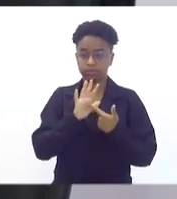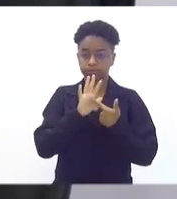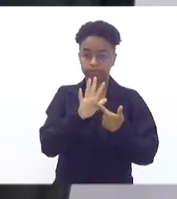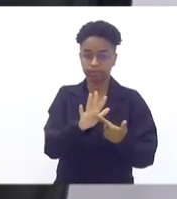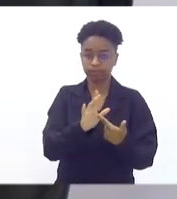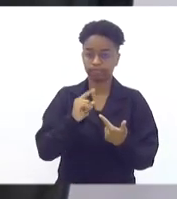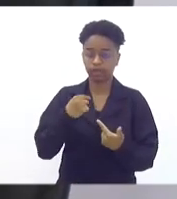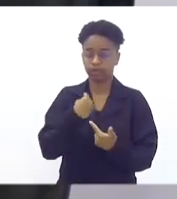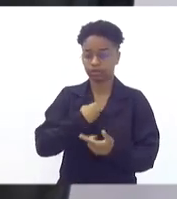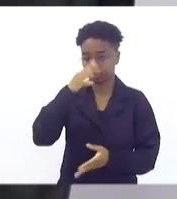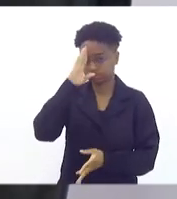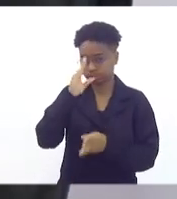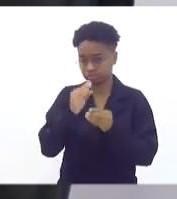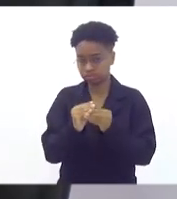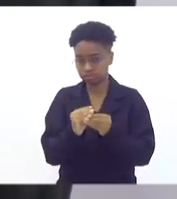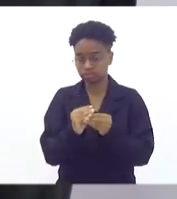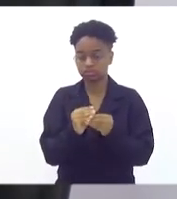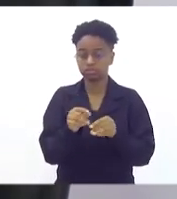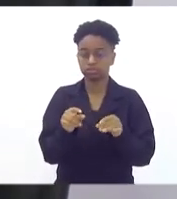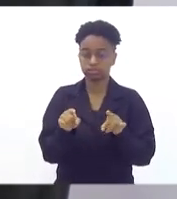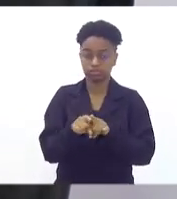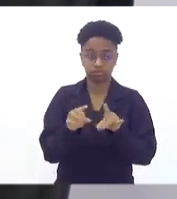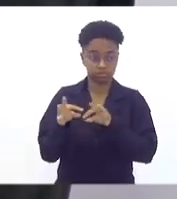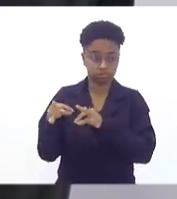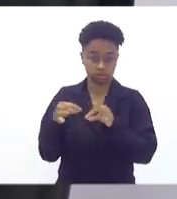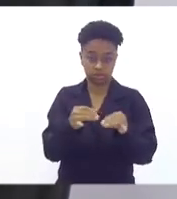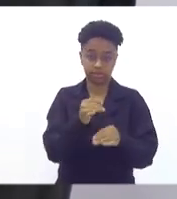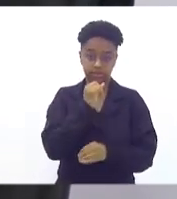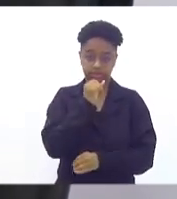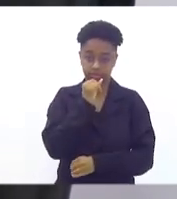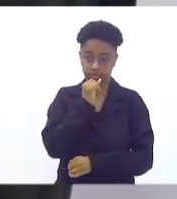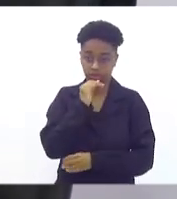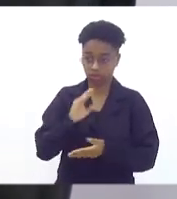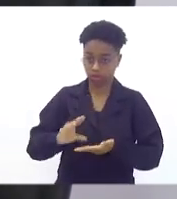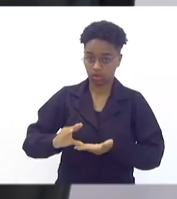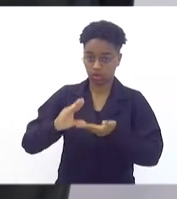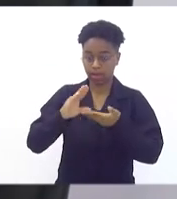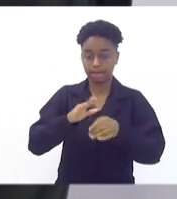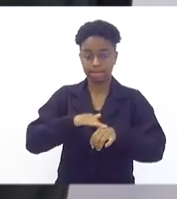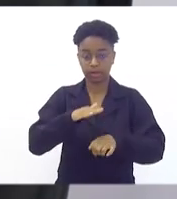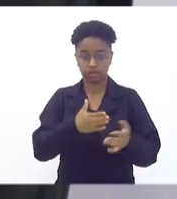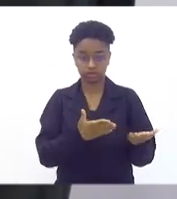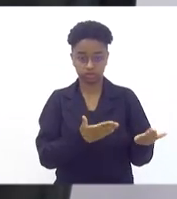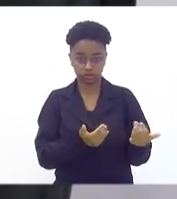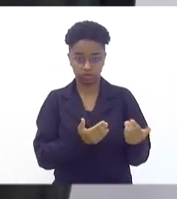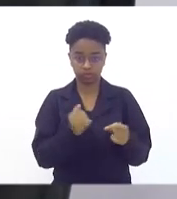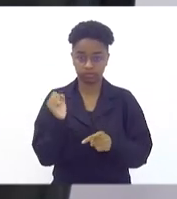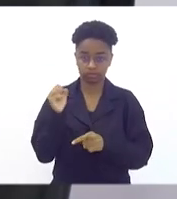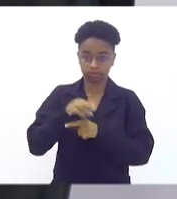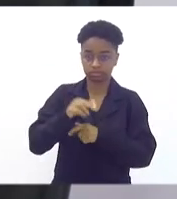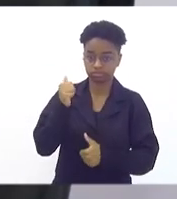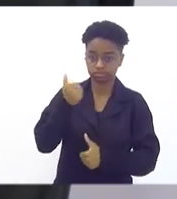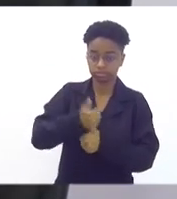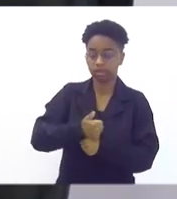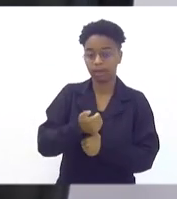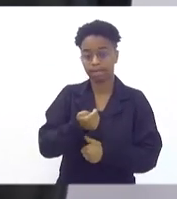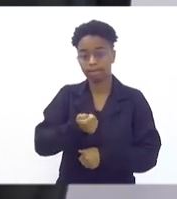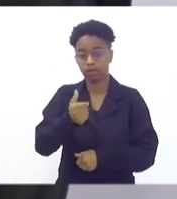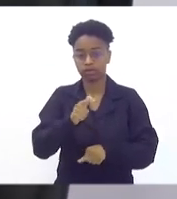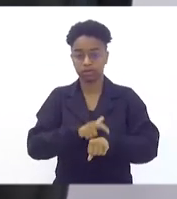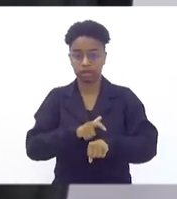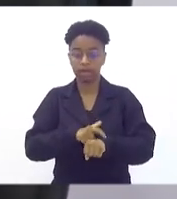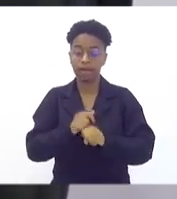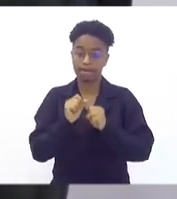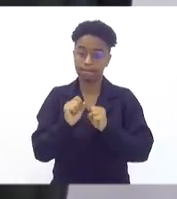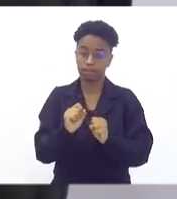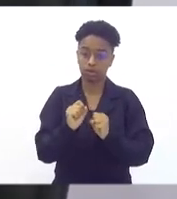o nosso entendimento de todos que por exemplo os conselheiros mais jovens que assumiram cargo recentemente poderiam